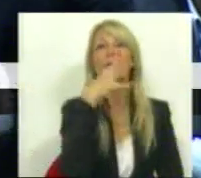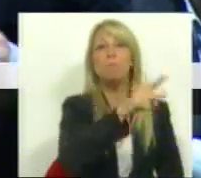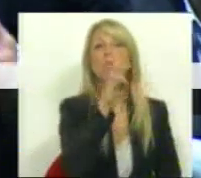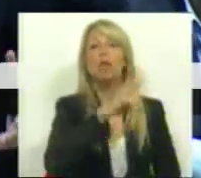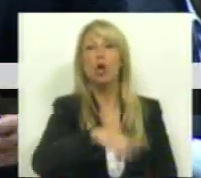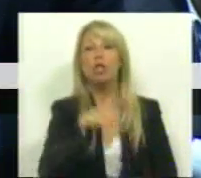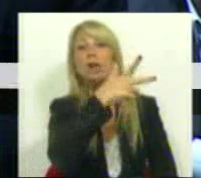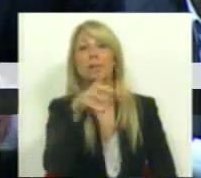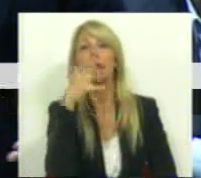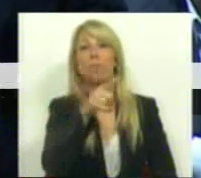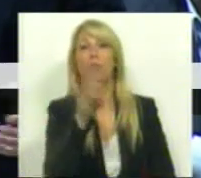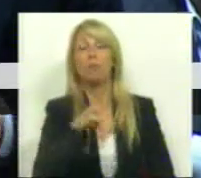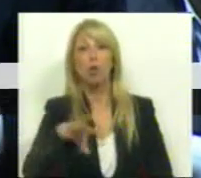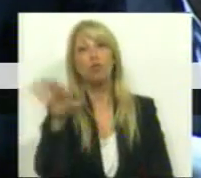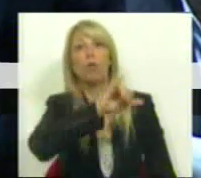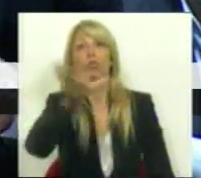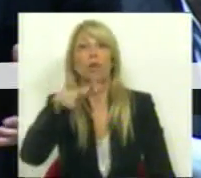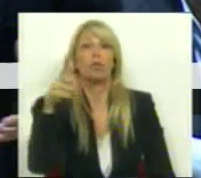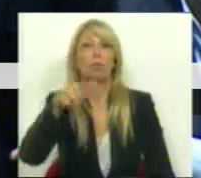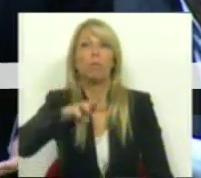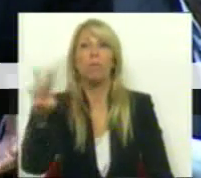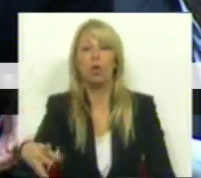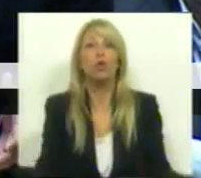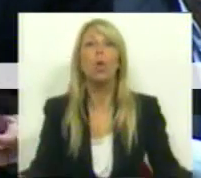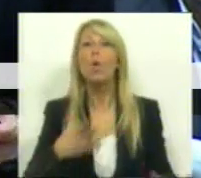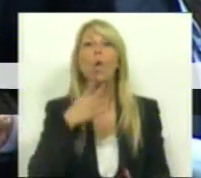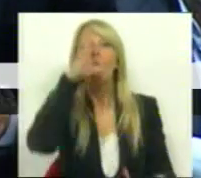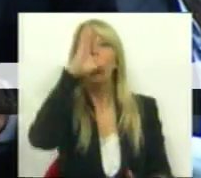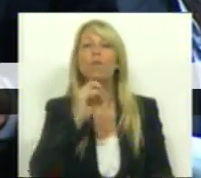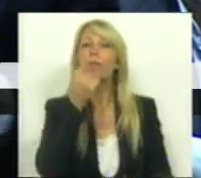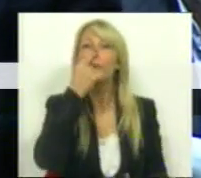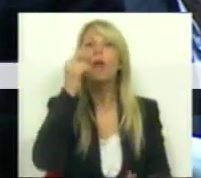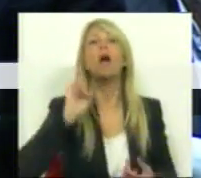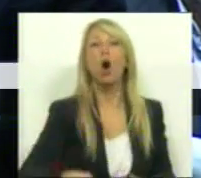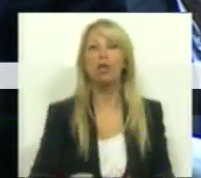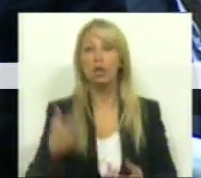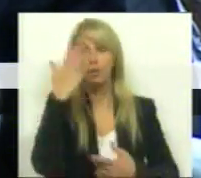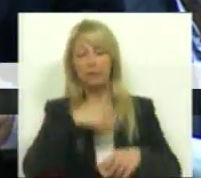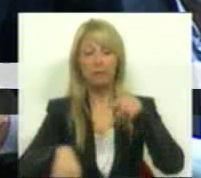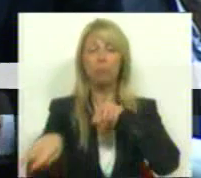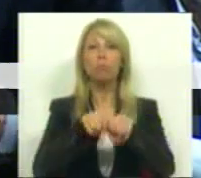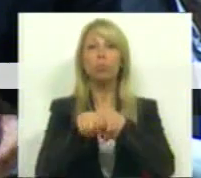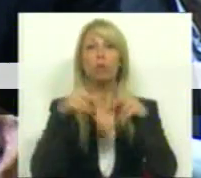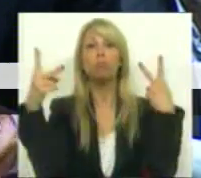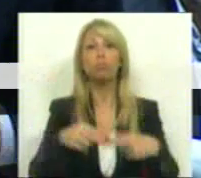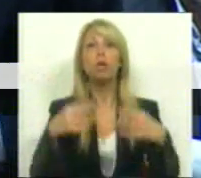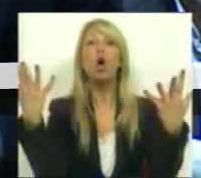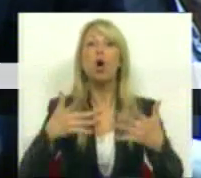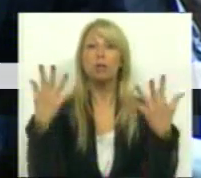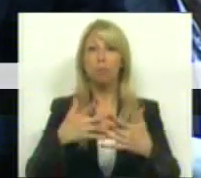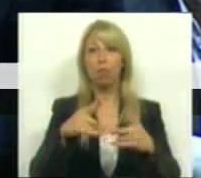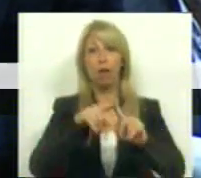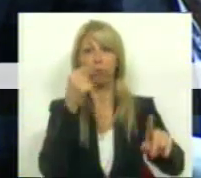milhões ou 200 mil milhões. Ou seja, o que é que o governo prefere? Se a política de corte orçamental do Sr. Durão